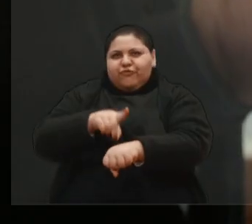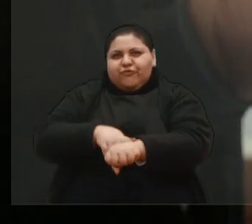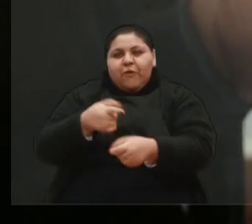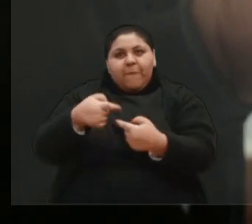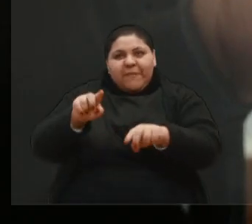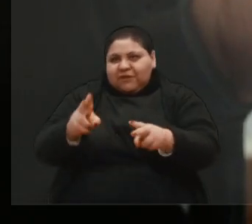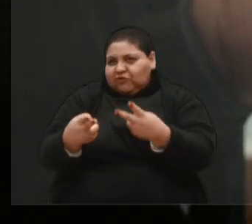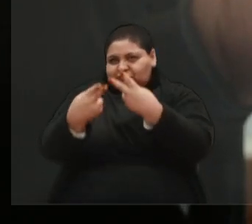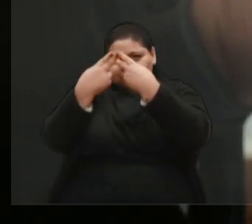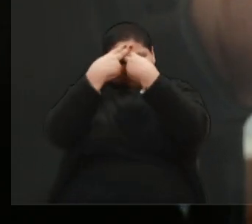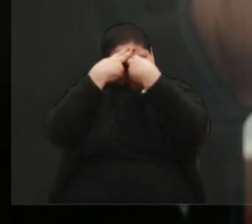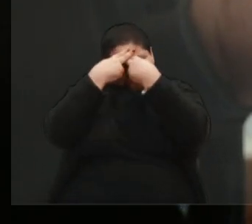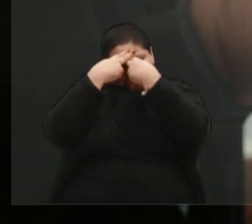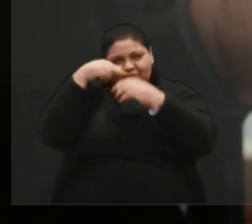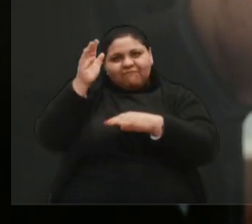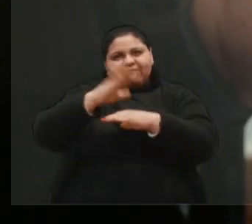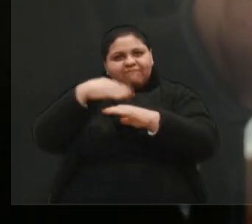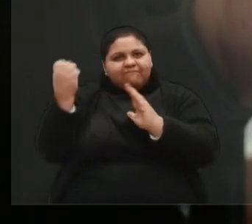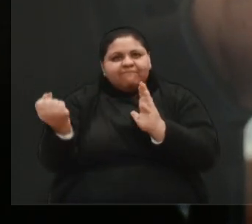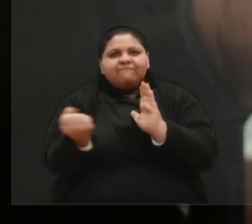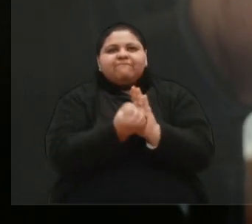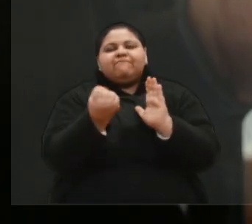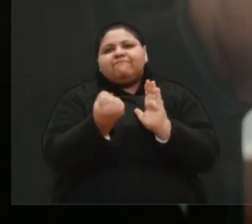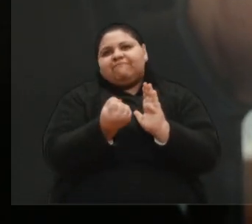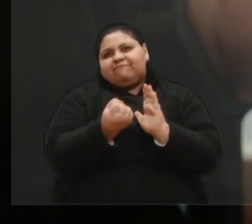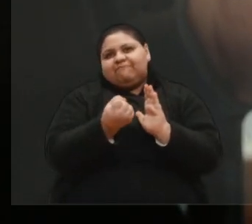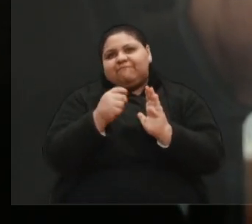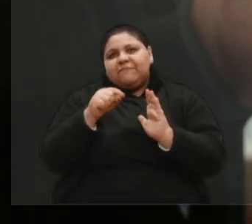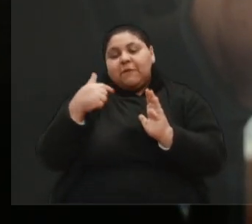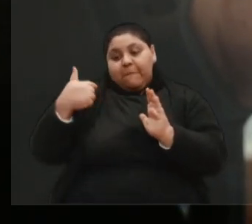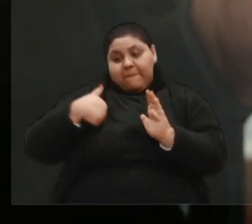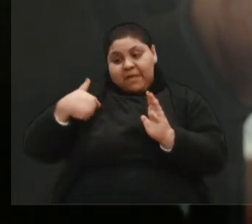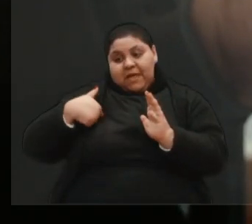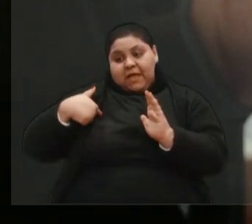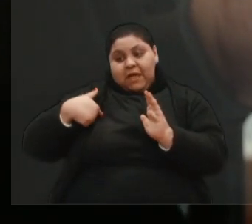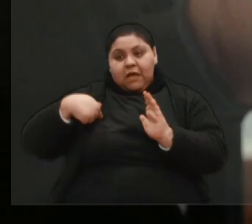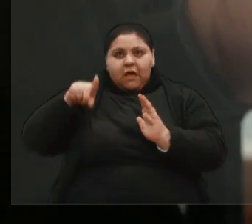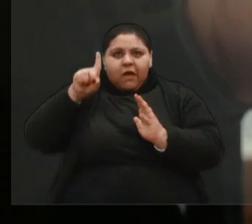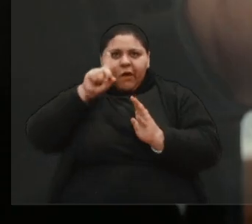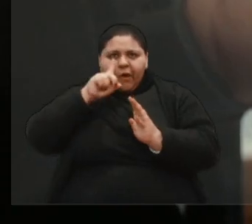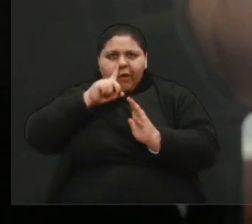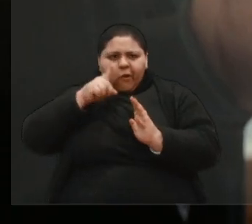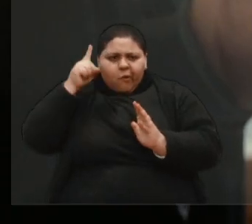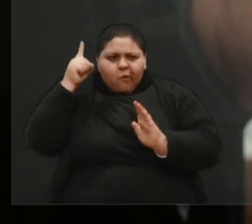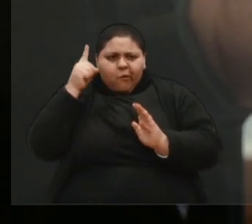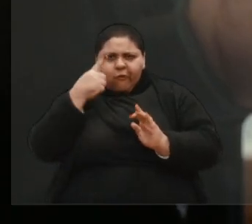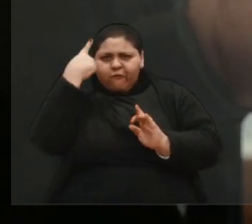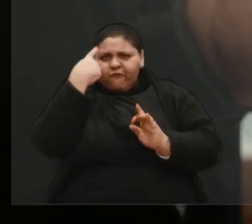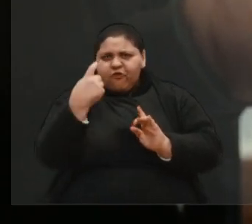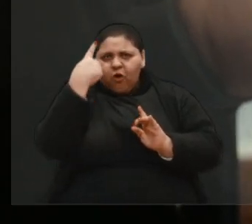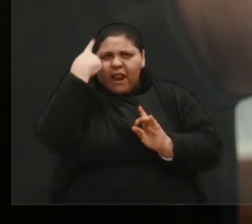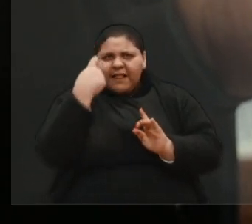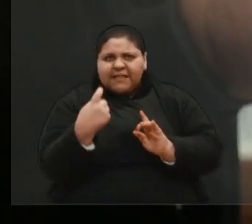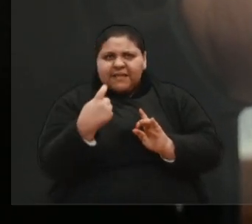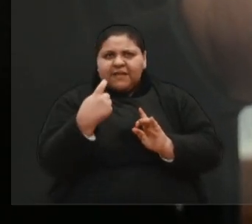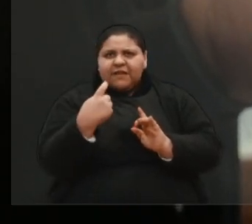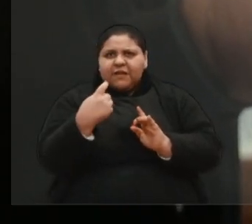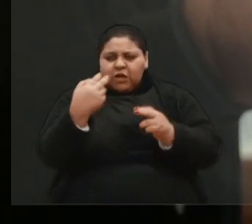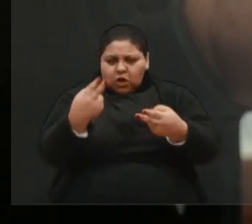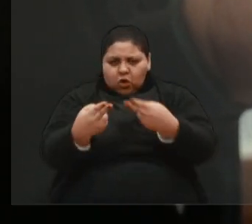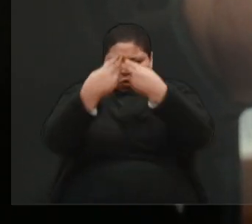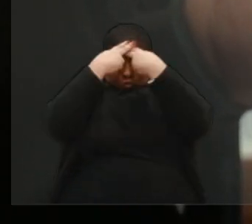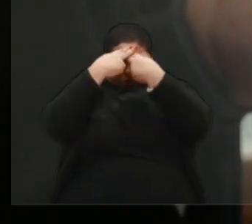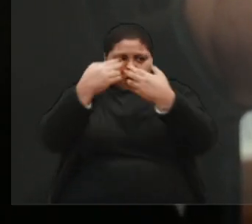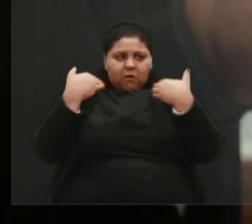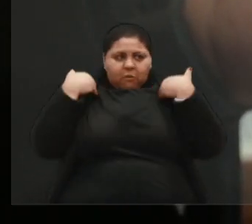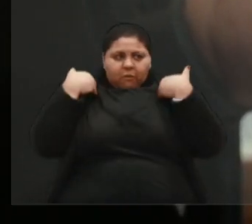muitas vezes, mas os traumas mais marcantes foram das inúmeras vezes em que minha mãe foi severamente agredida